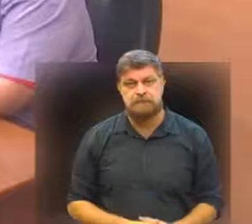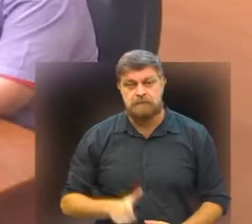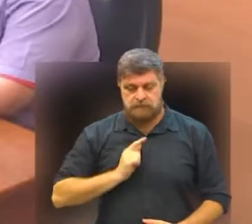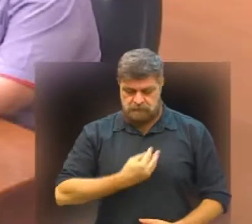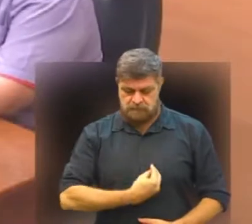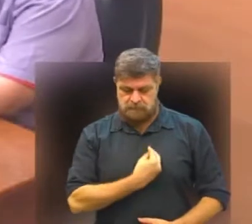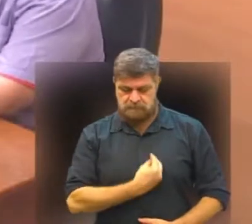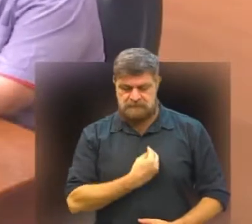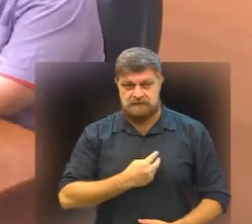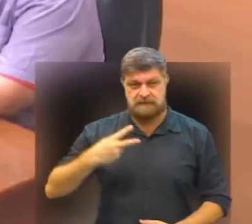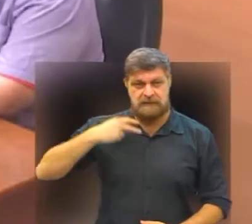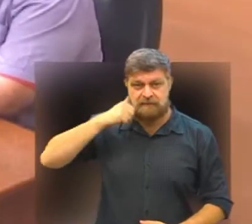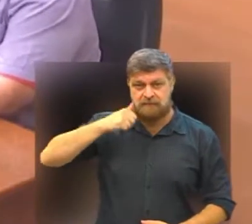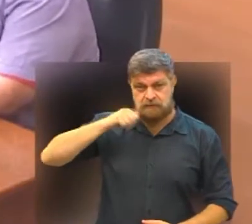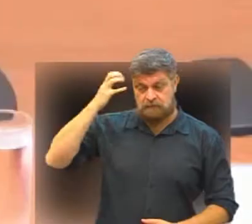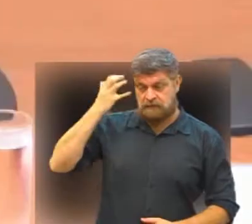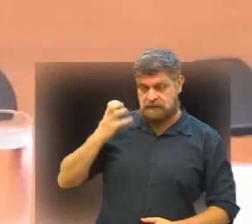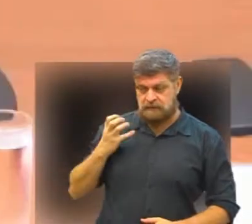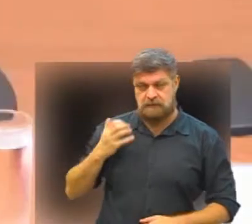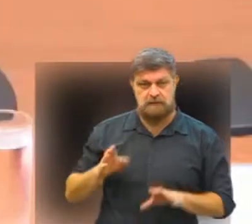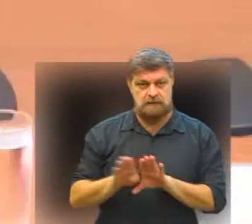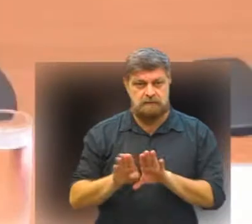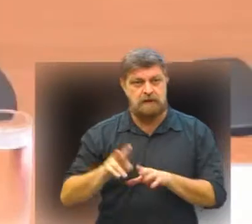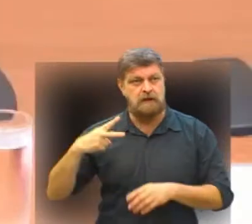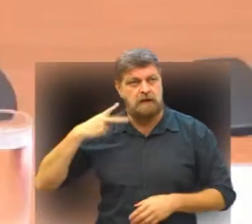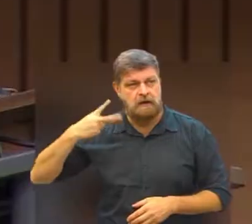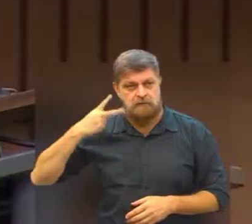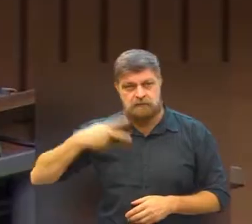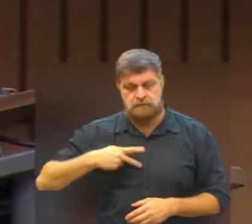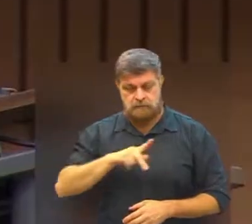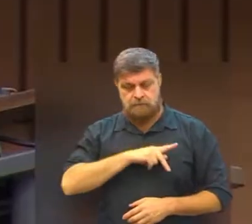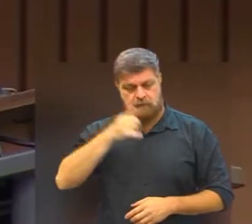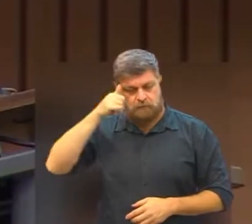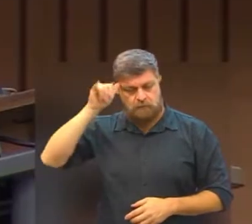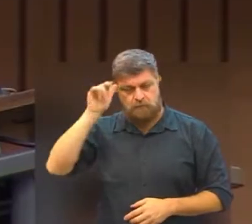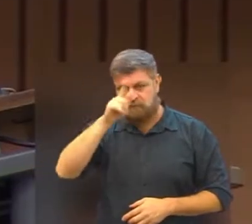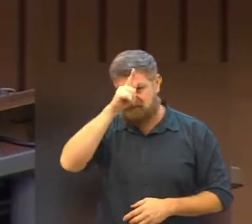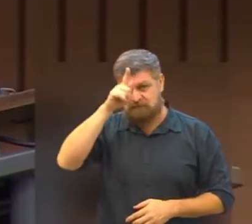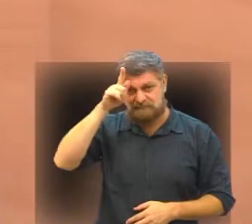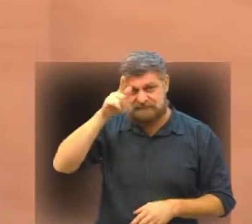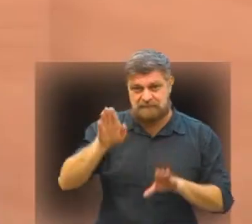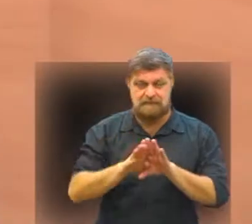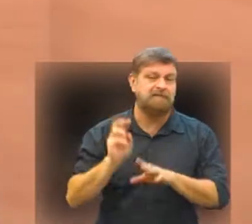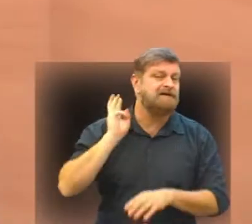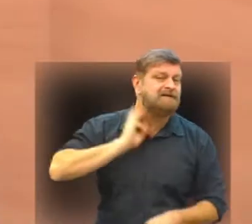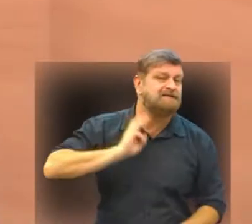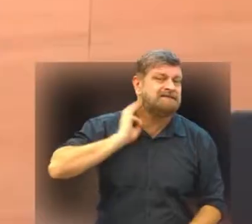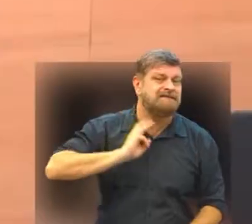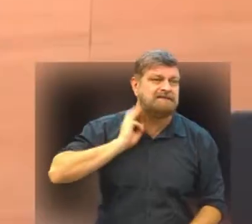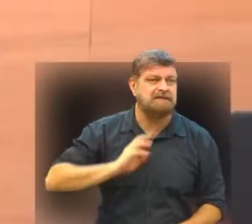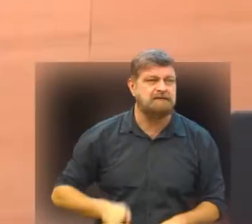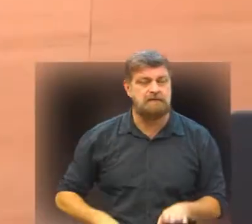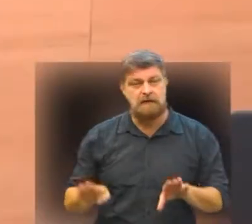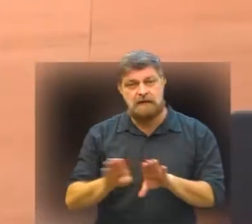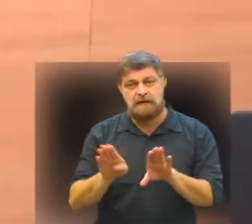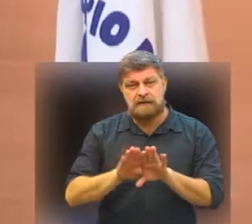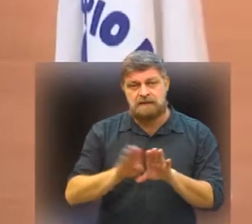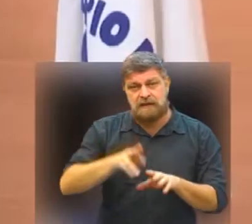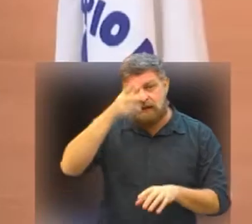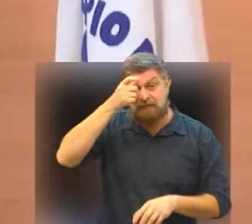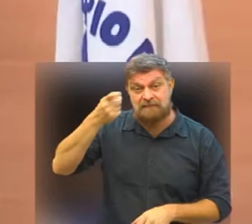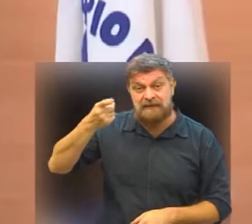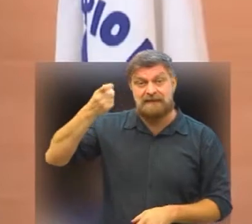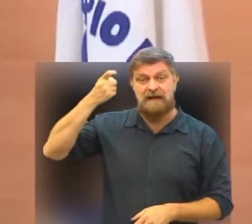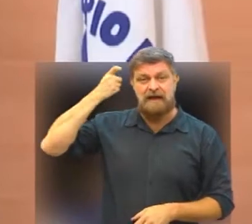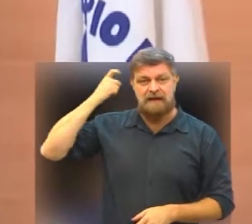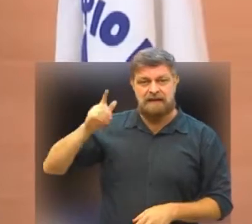diferente. Estiveram presentes a vereadora Guida Calisto, os vereadores Paulo Búfalo, Gustavo Peta, Cecílio Santos, além